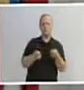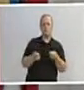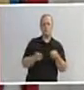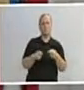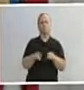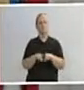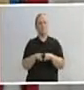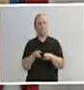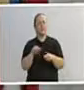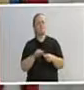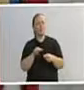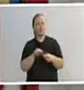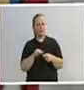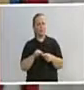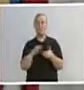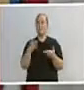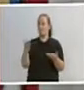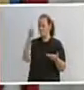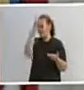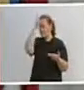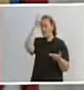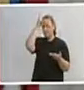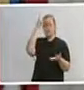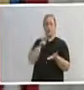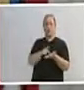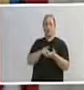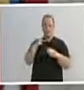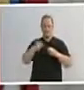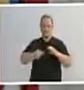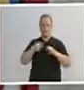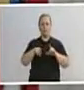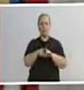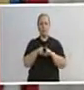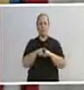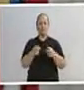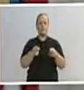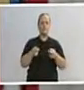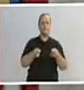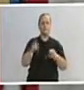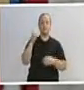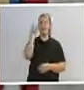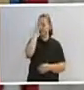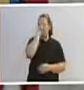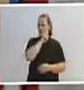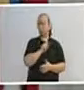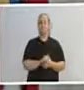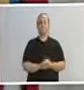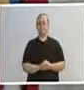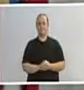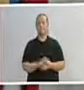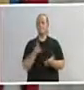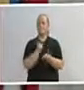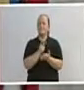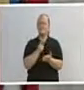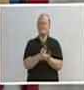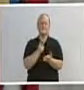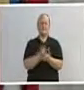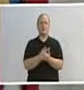município, o quão é difícil, vereador Mário, administrar uma Câmara de Vereadores. Nós sempre dependemos, quem é administrador